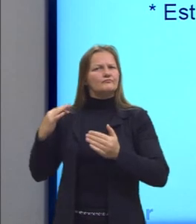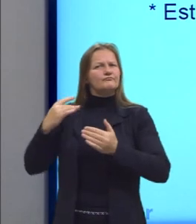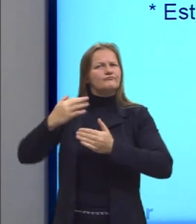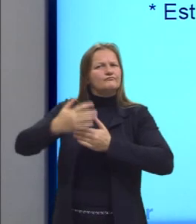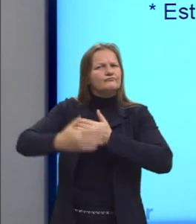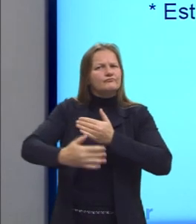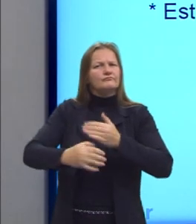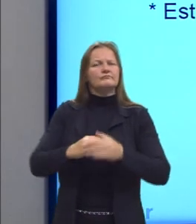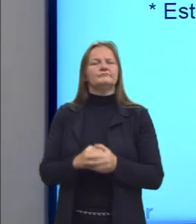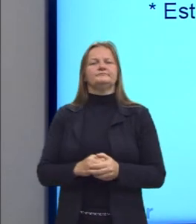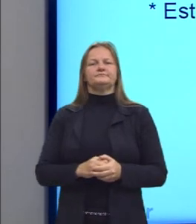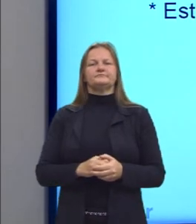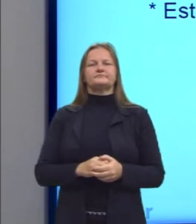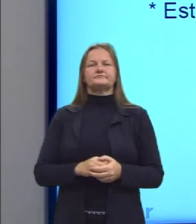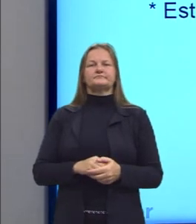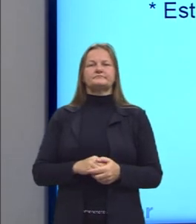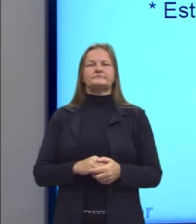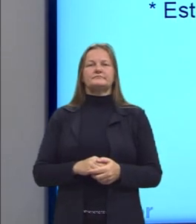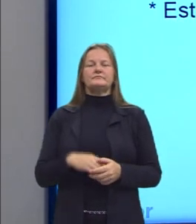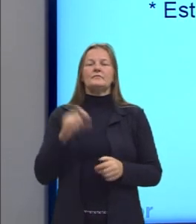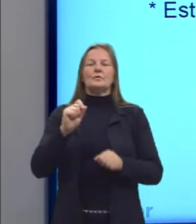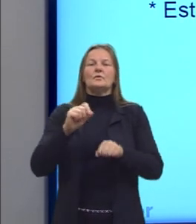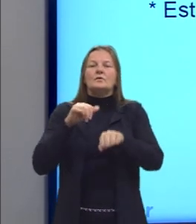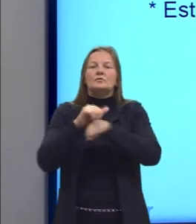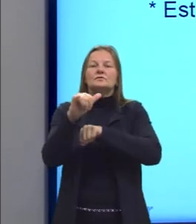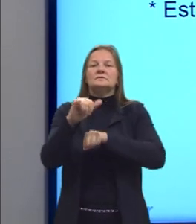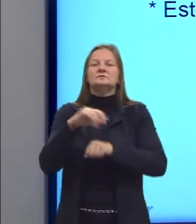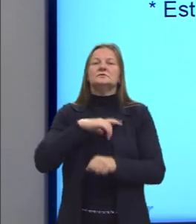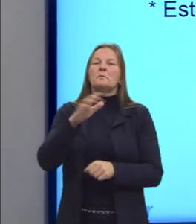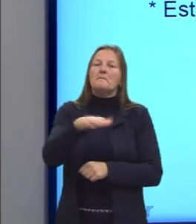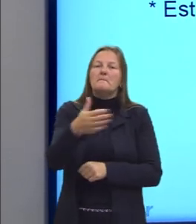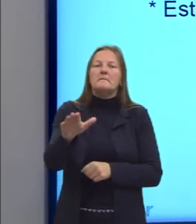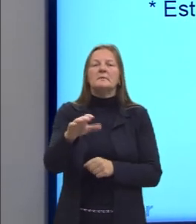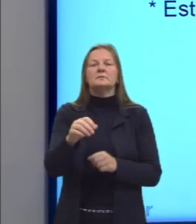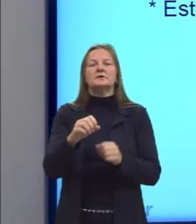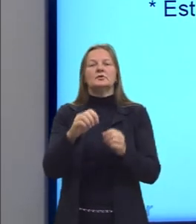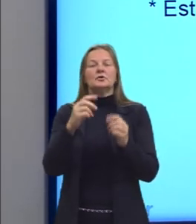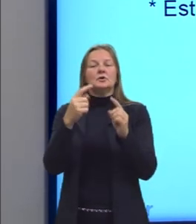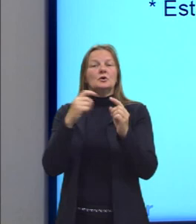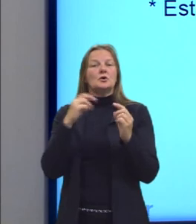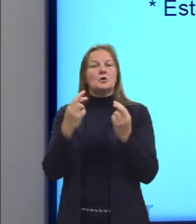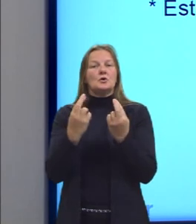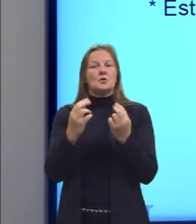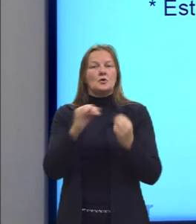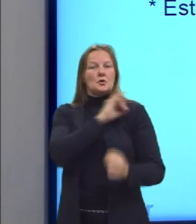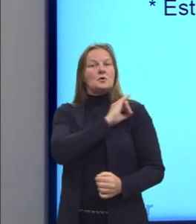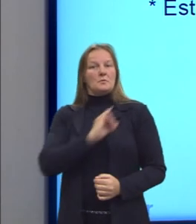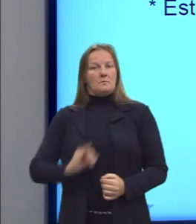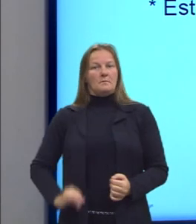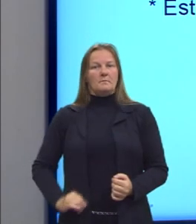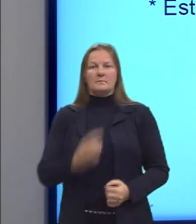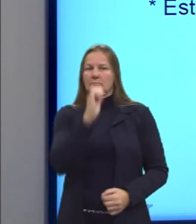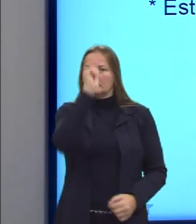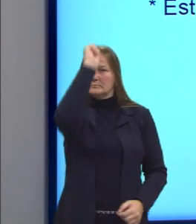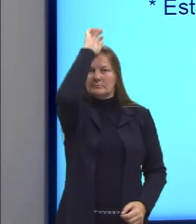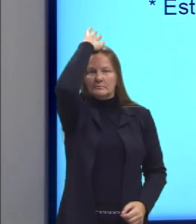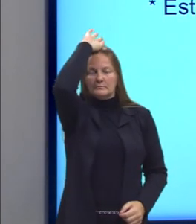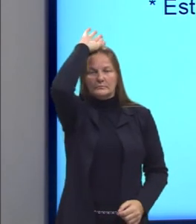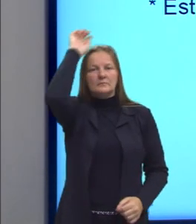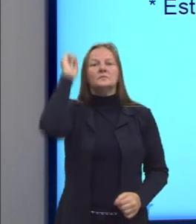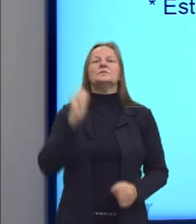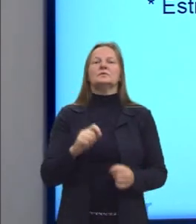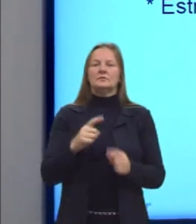né então eu corre mais ou menos entre a queda do império romano aqui do ocidente pelos